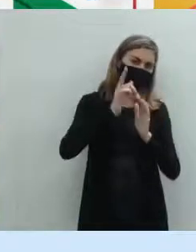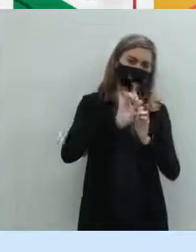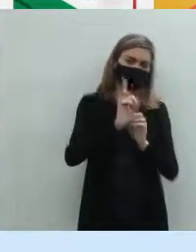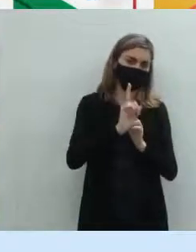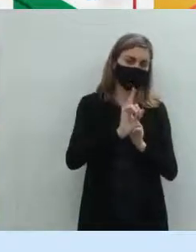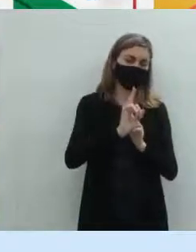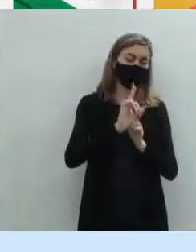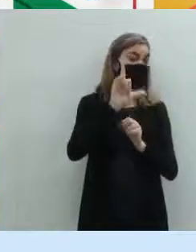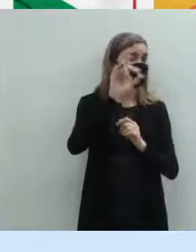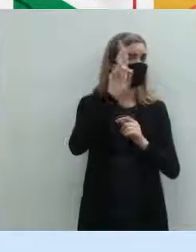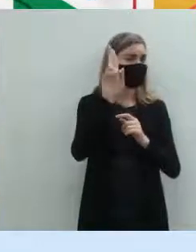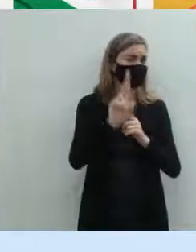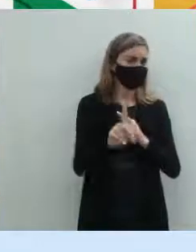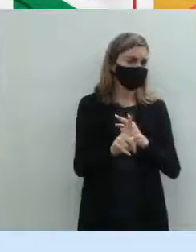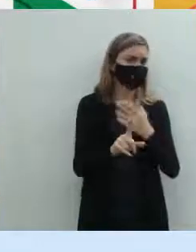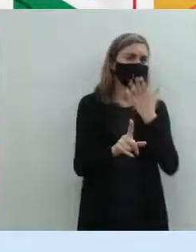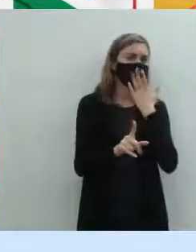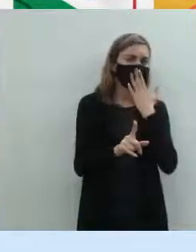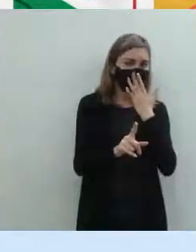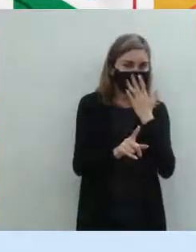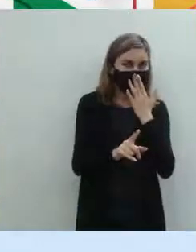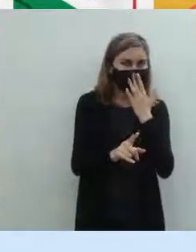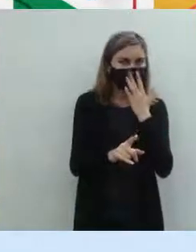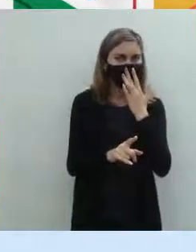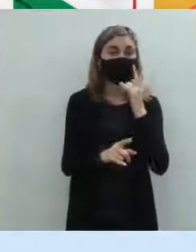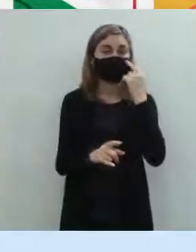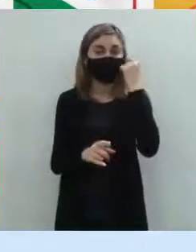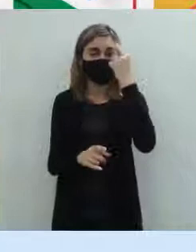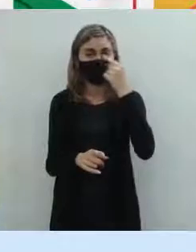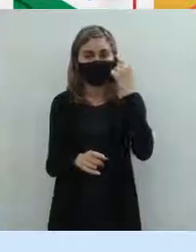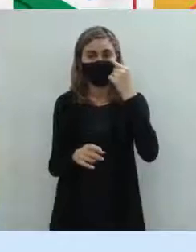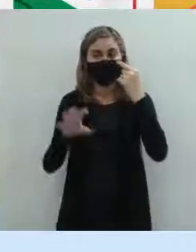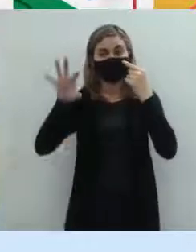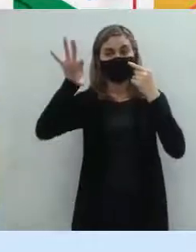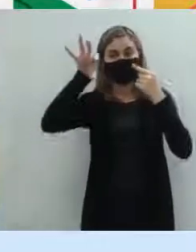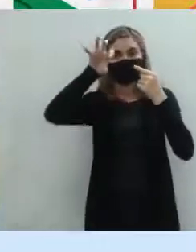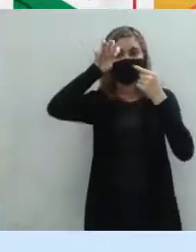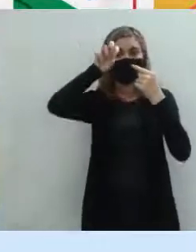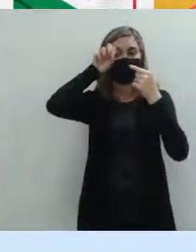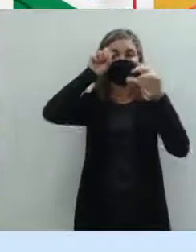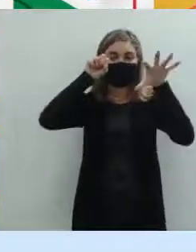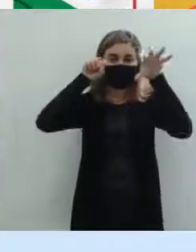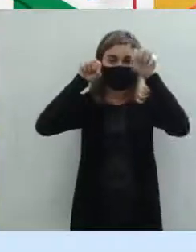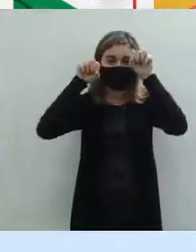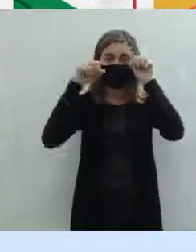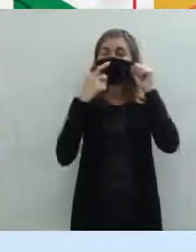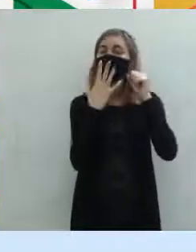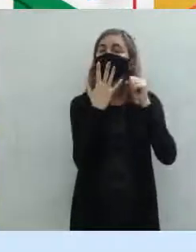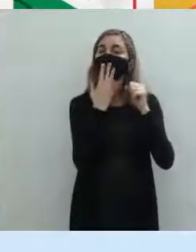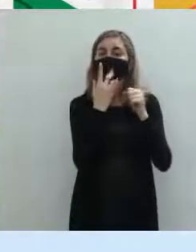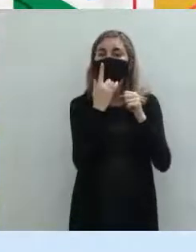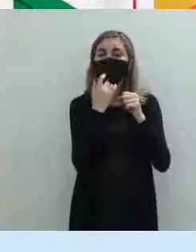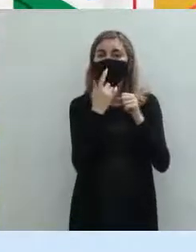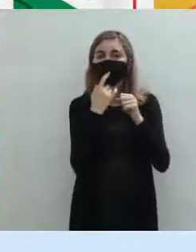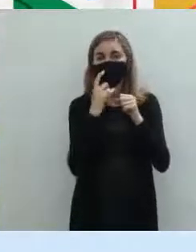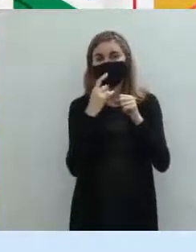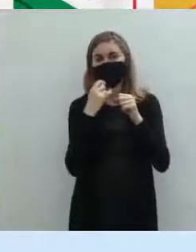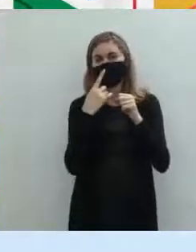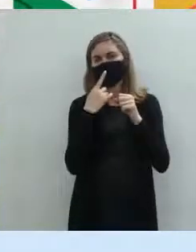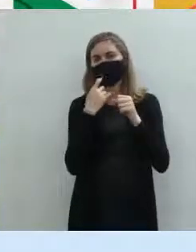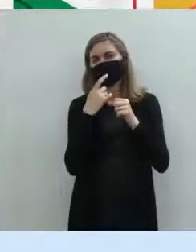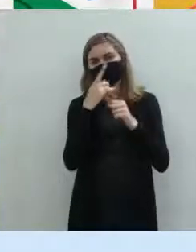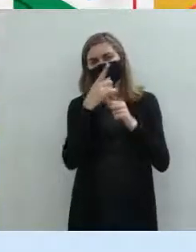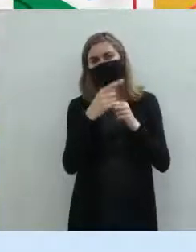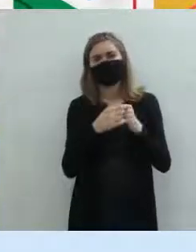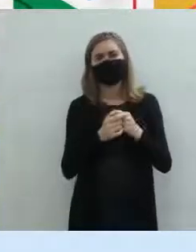cor luz, beleza? Aí o olho da gente vai captar o vermelho que está refletido aí, né? E